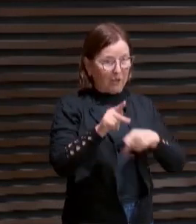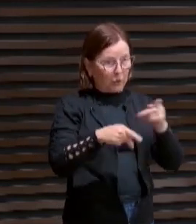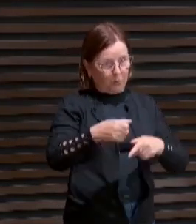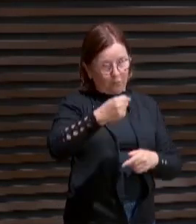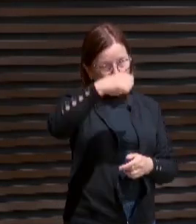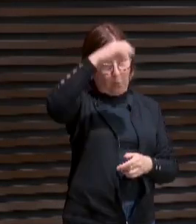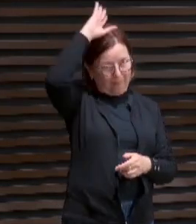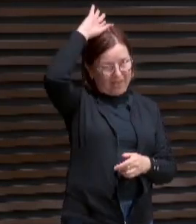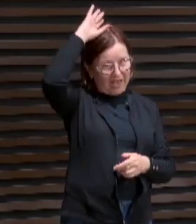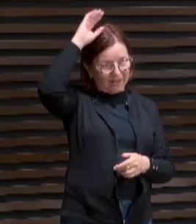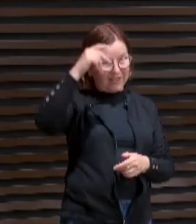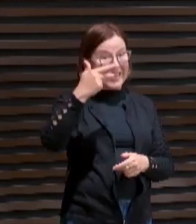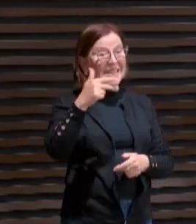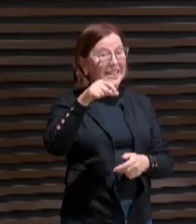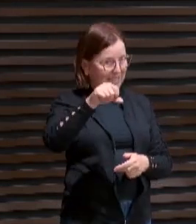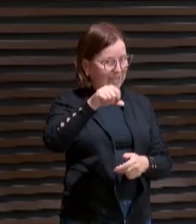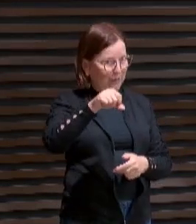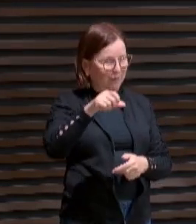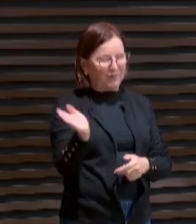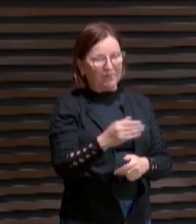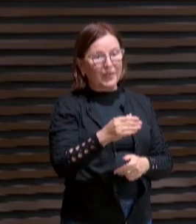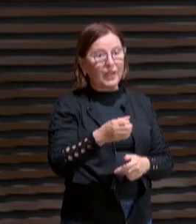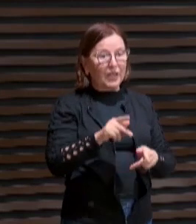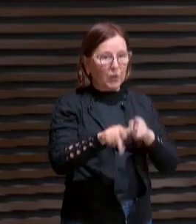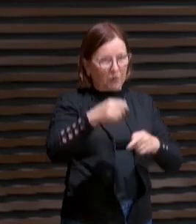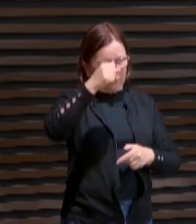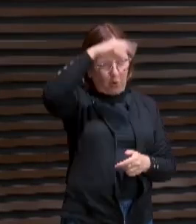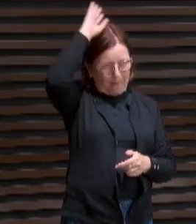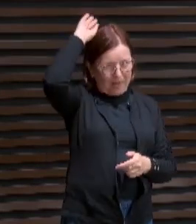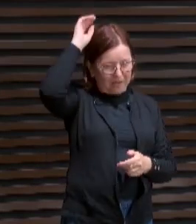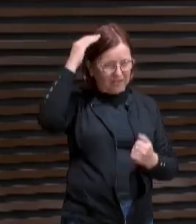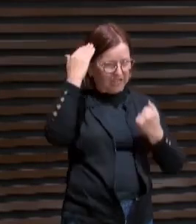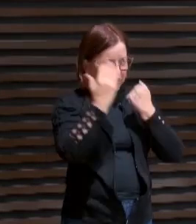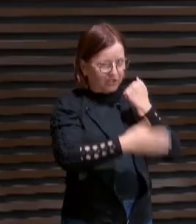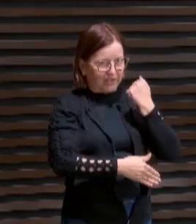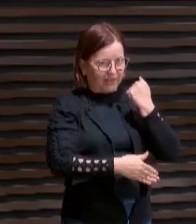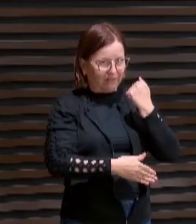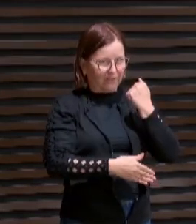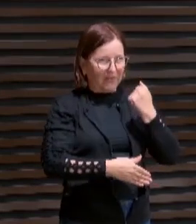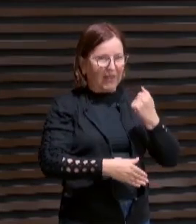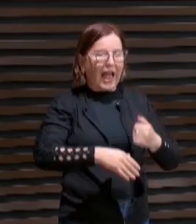quando açoitavam uma pessoa, até o soldado se cansar.